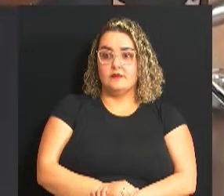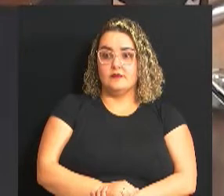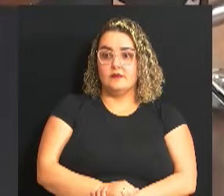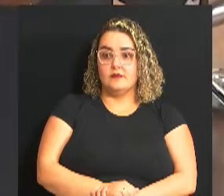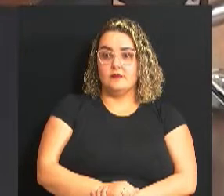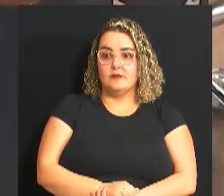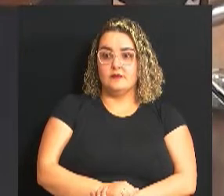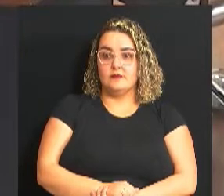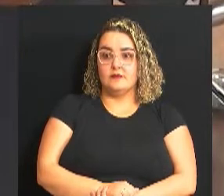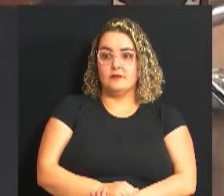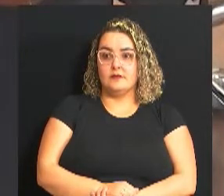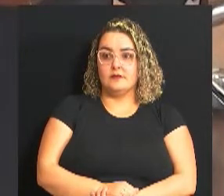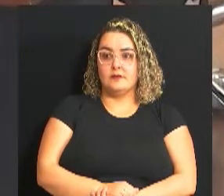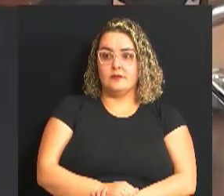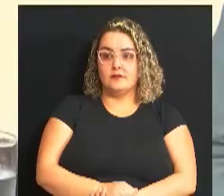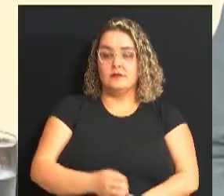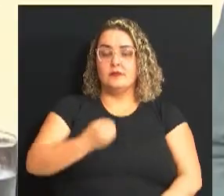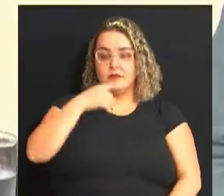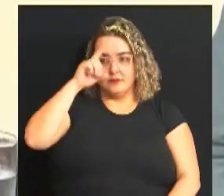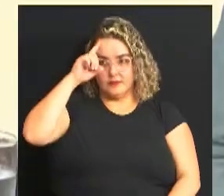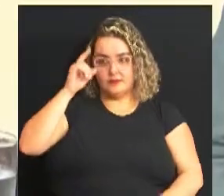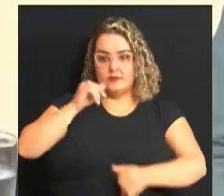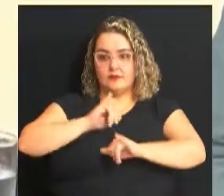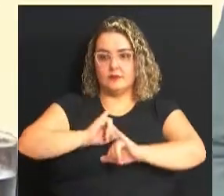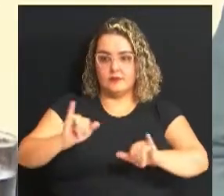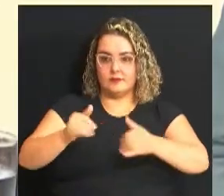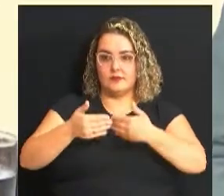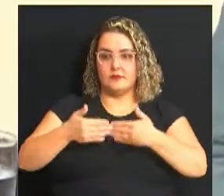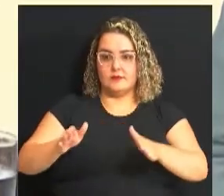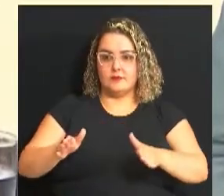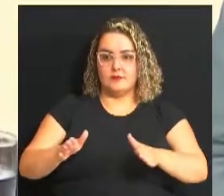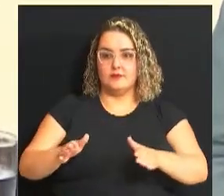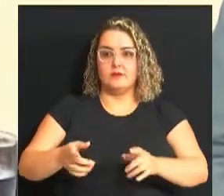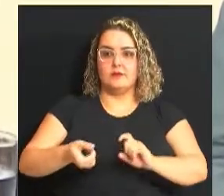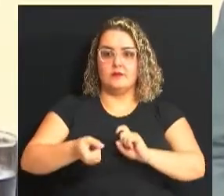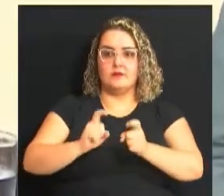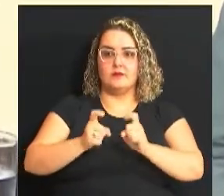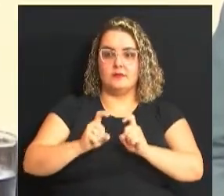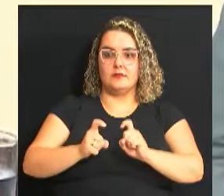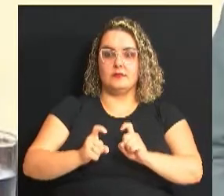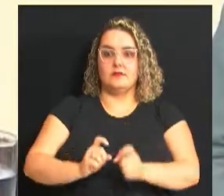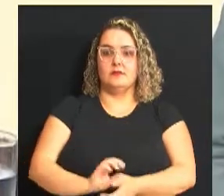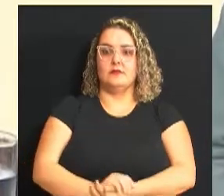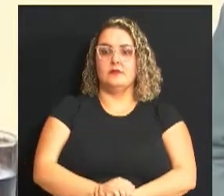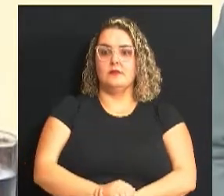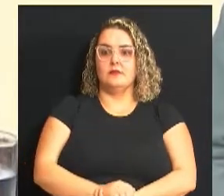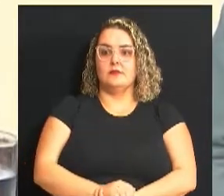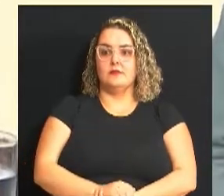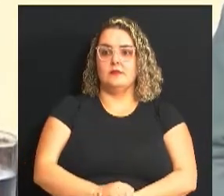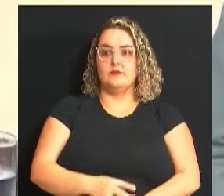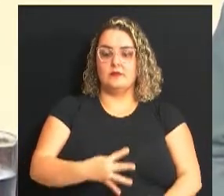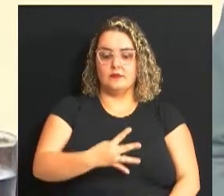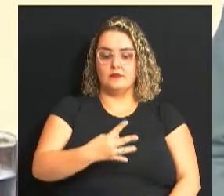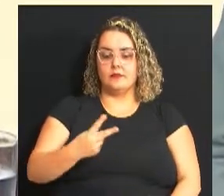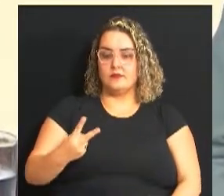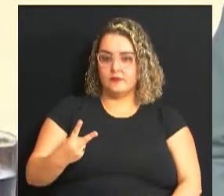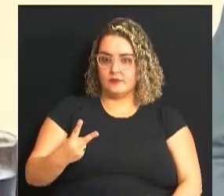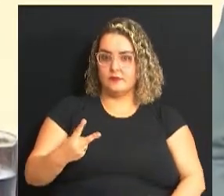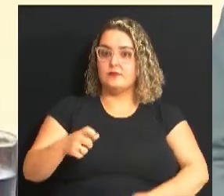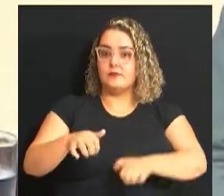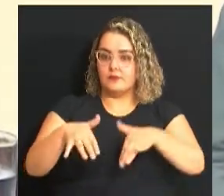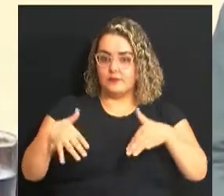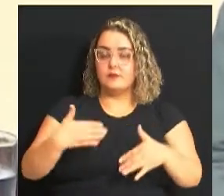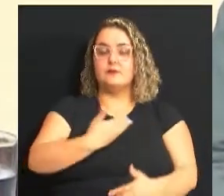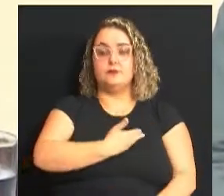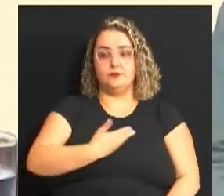Então, mais uma vez, muito bom dia. Declaro aberta a reunião, a 42ª audiência